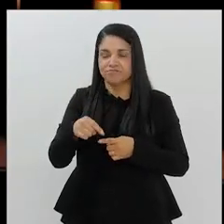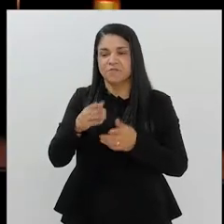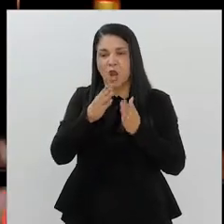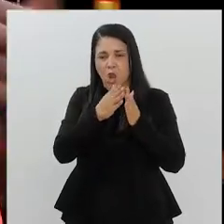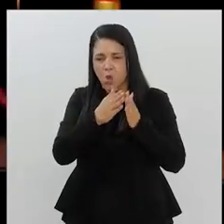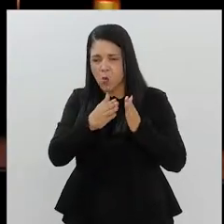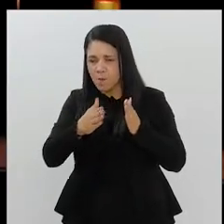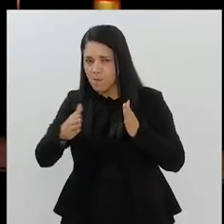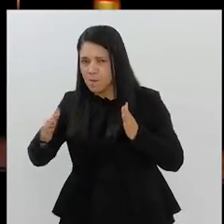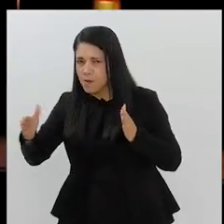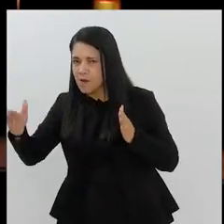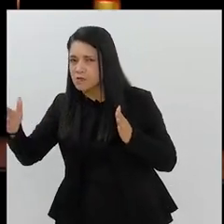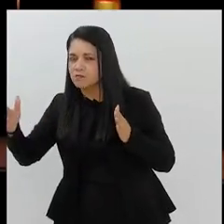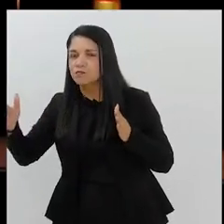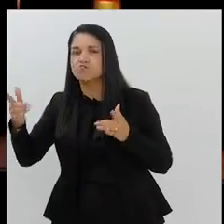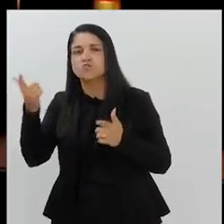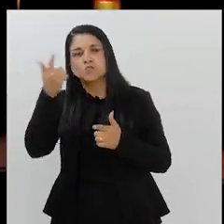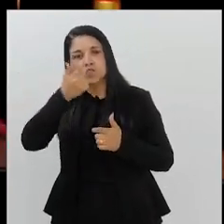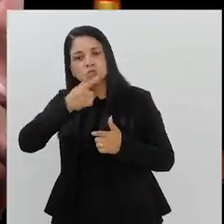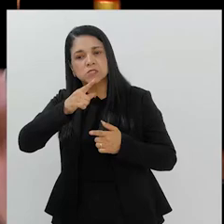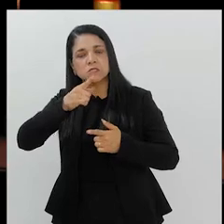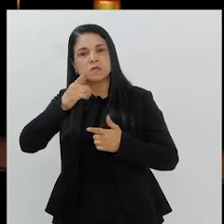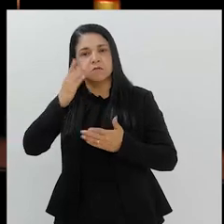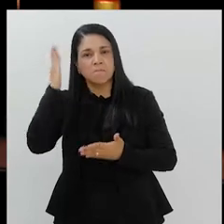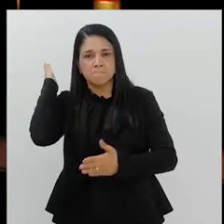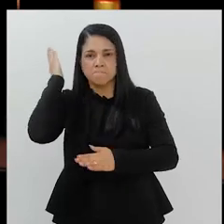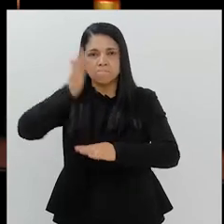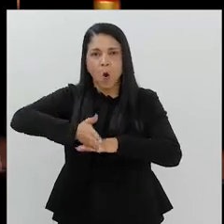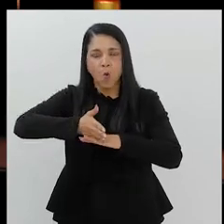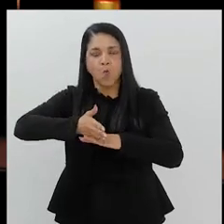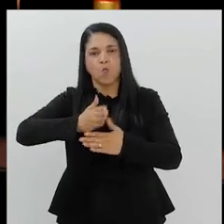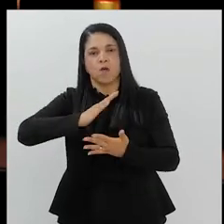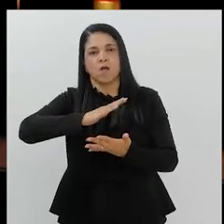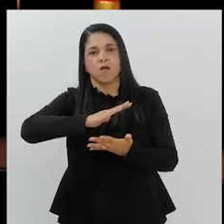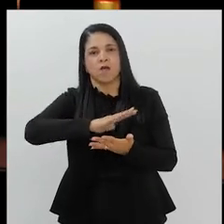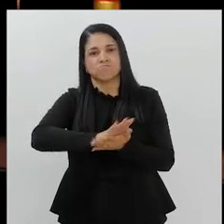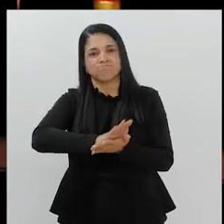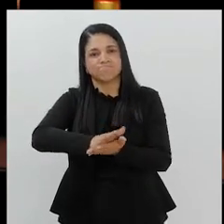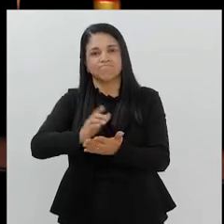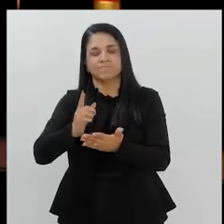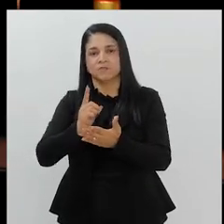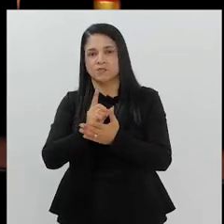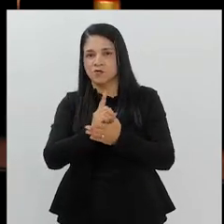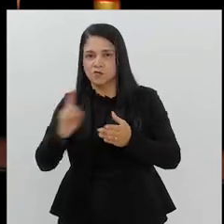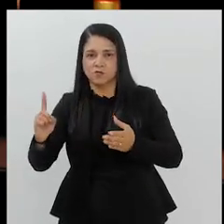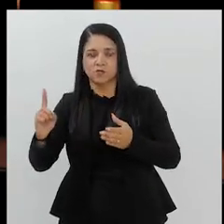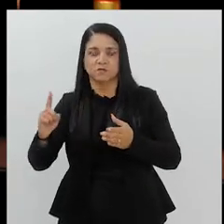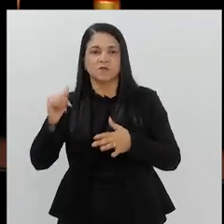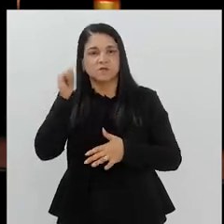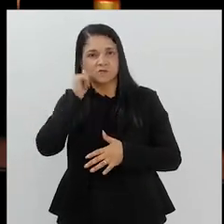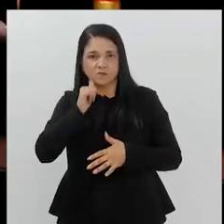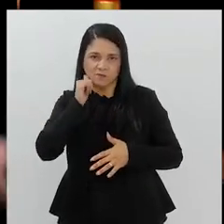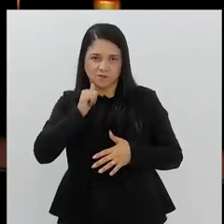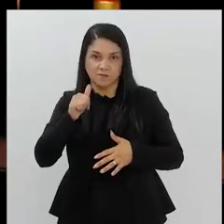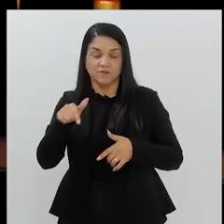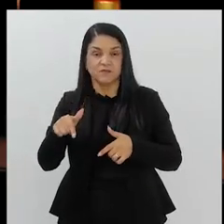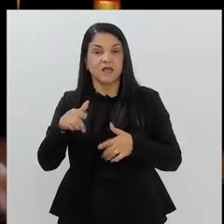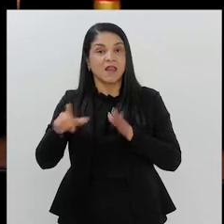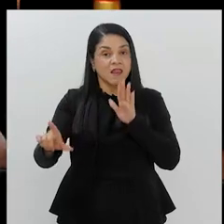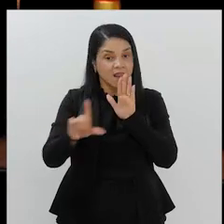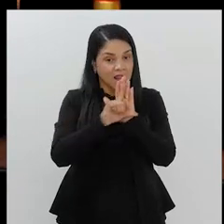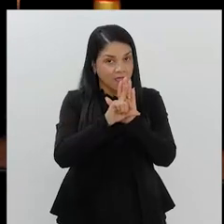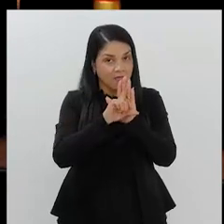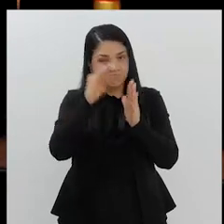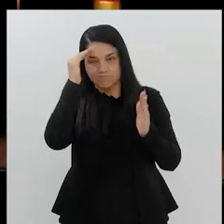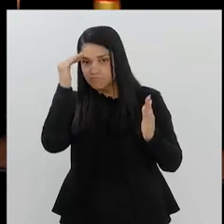longo prazo a gente possa romper com esse ciclo de exclusão e vulnerabilização das mulheres agora é importante que